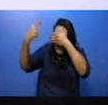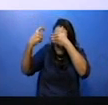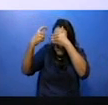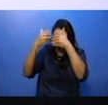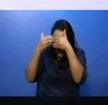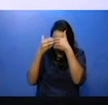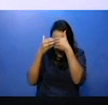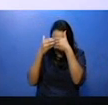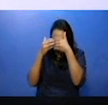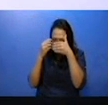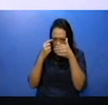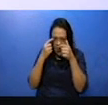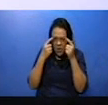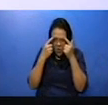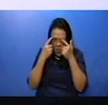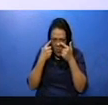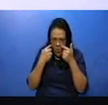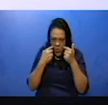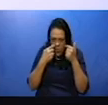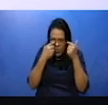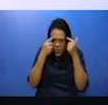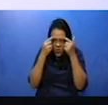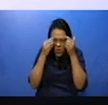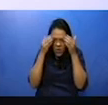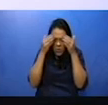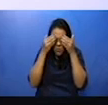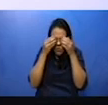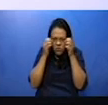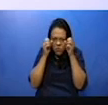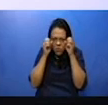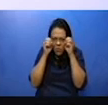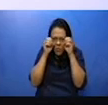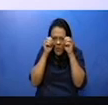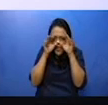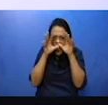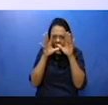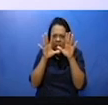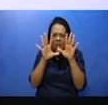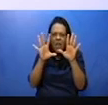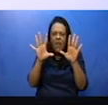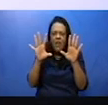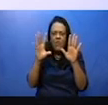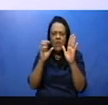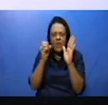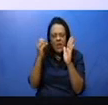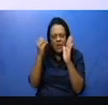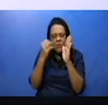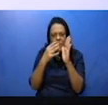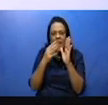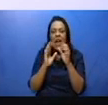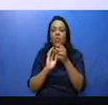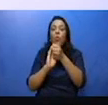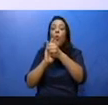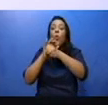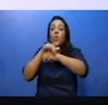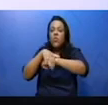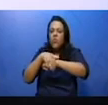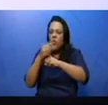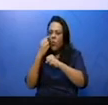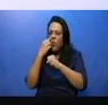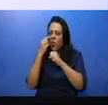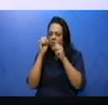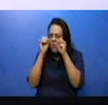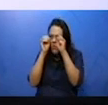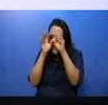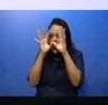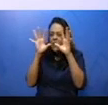Seus olhos, quase frestras durante o dia, brilhavam como diamantes ao anoitecer. Carlos